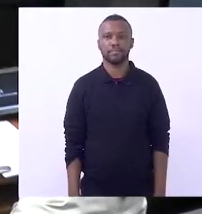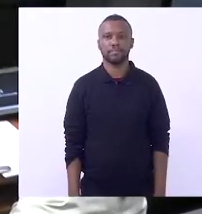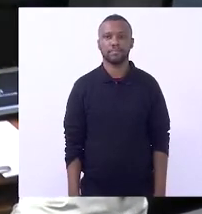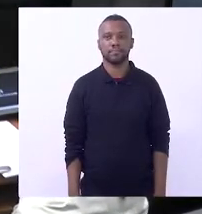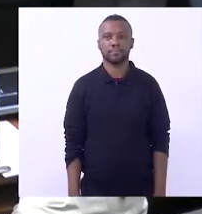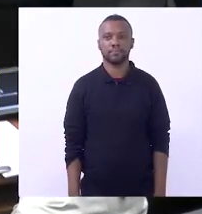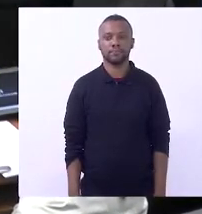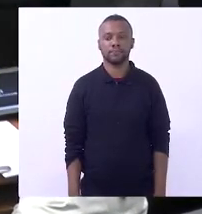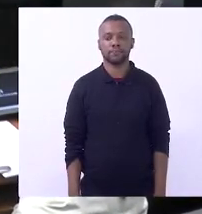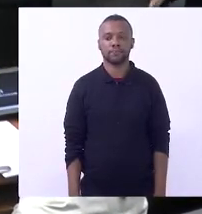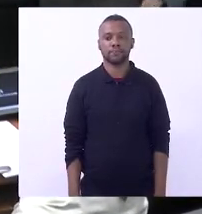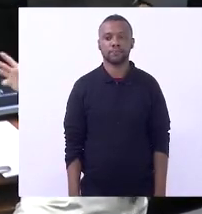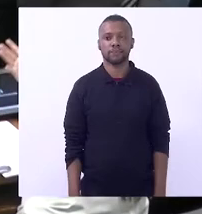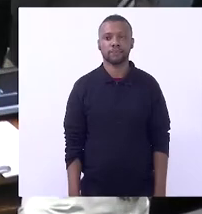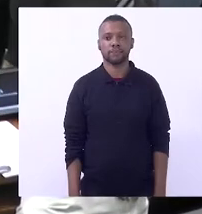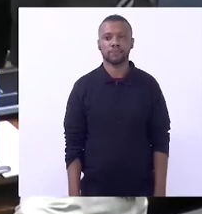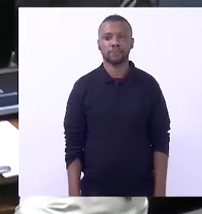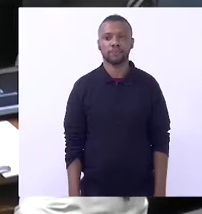Do.